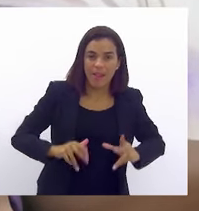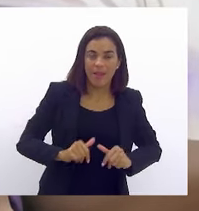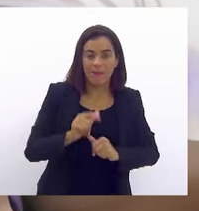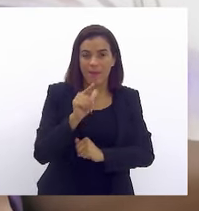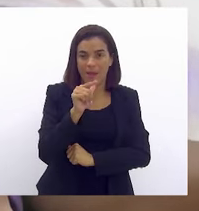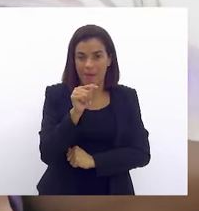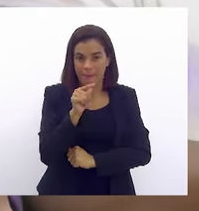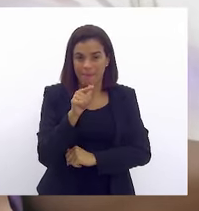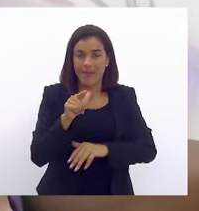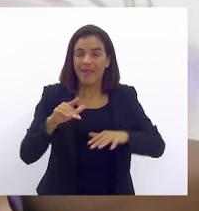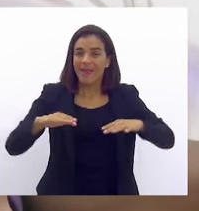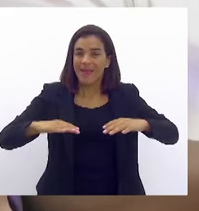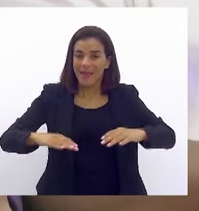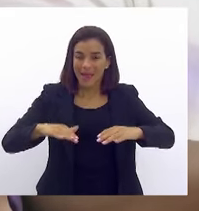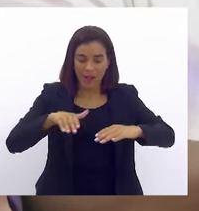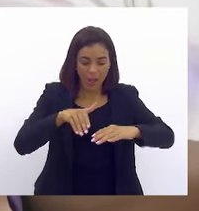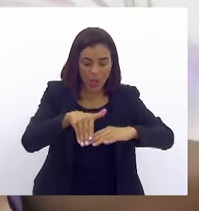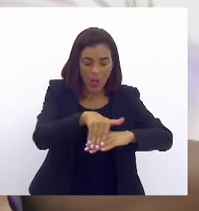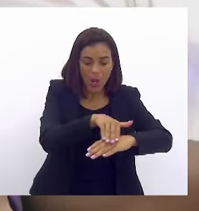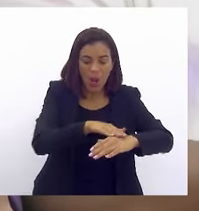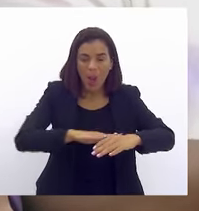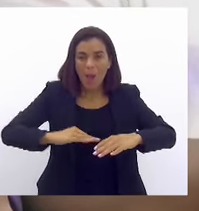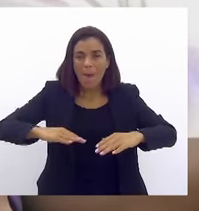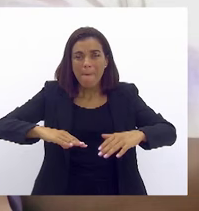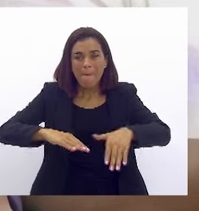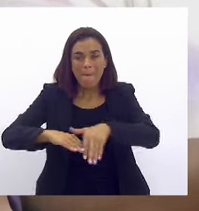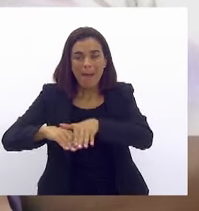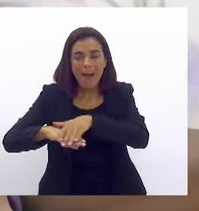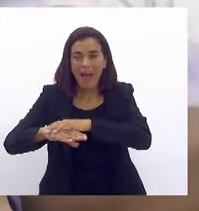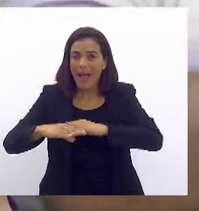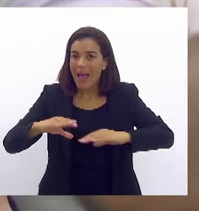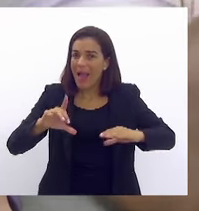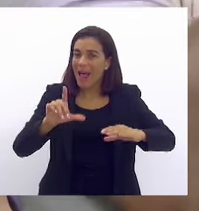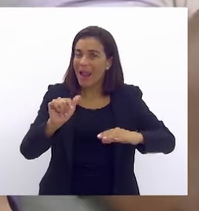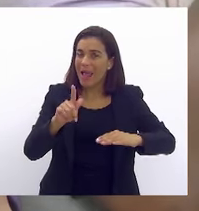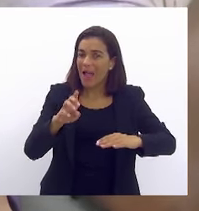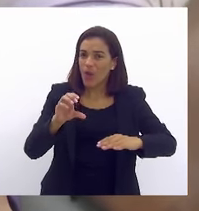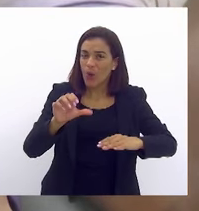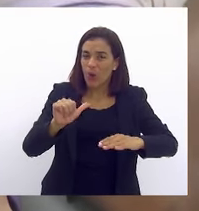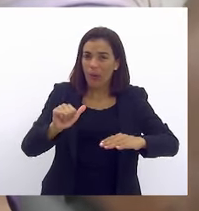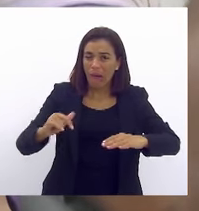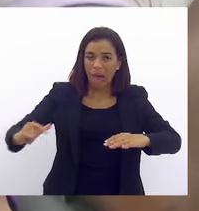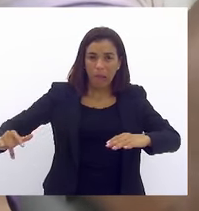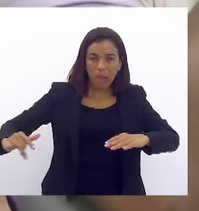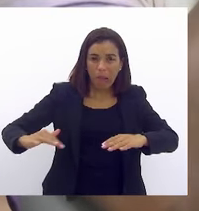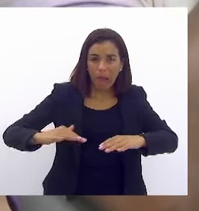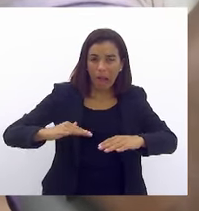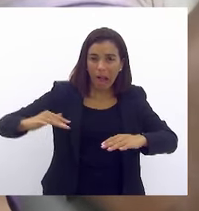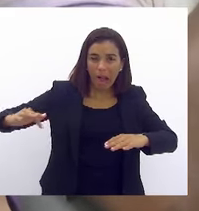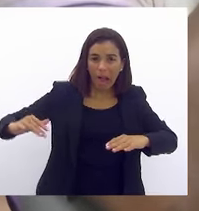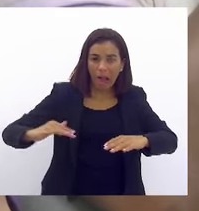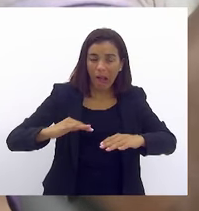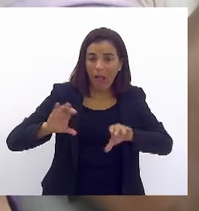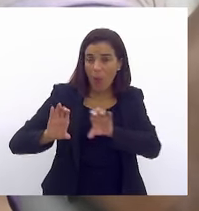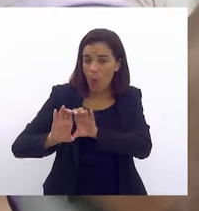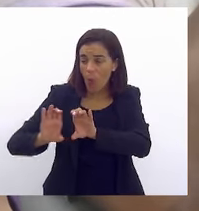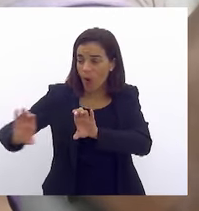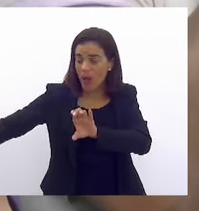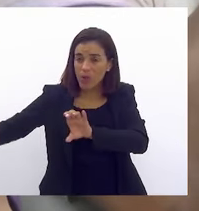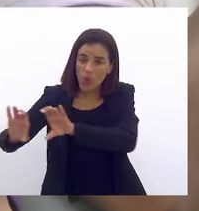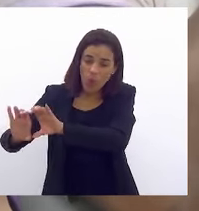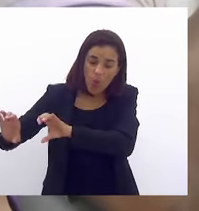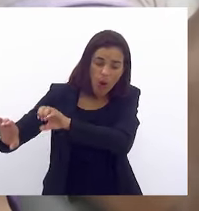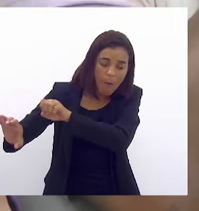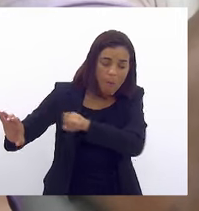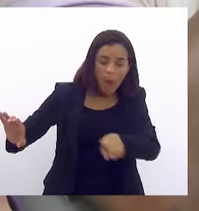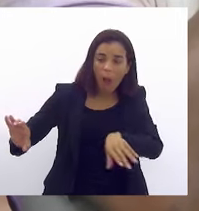das Lagoas era invadida de qualquer jeito, e ninguém faz fossa, nem filtro, nem sumidouro. É um cano de 100, joga lá dentro da Lagoa de